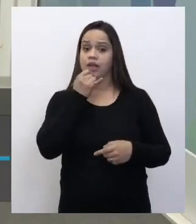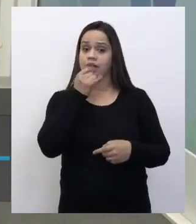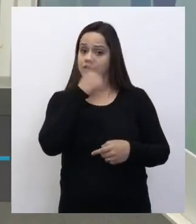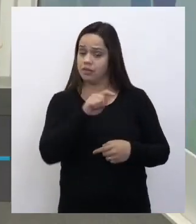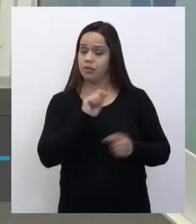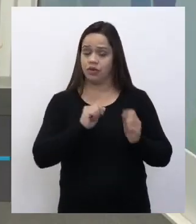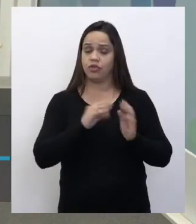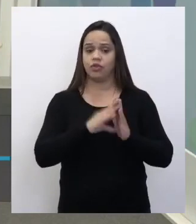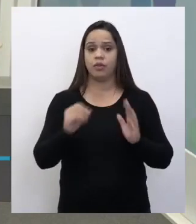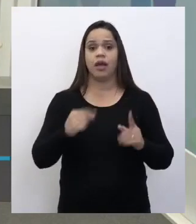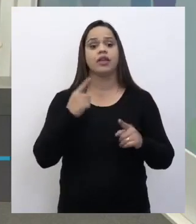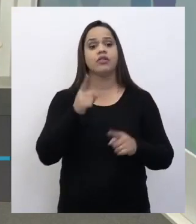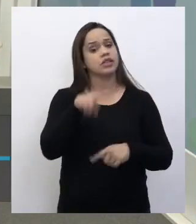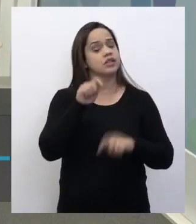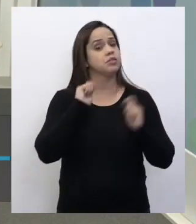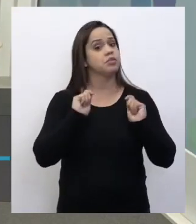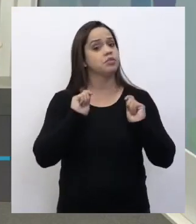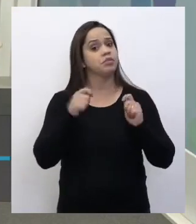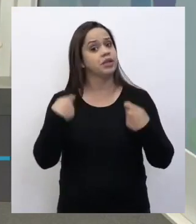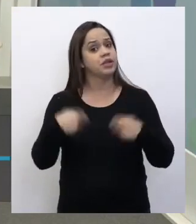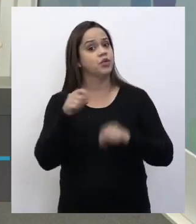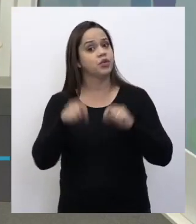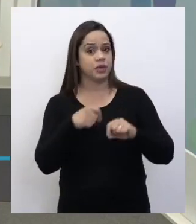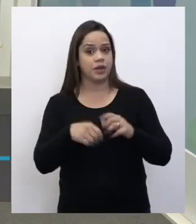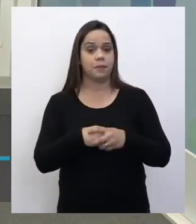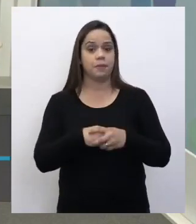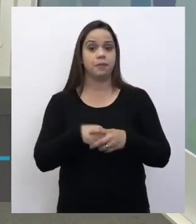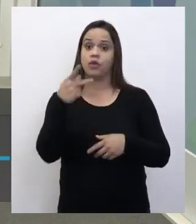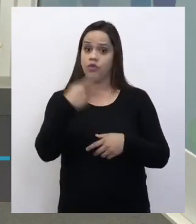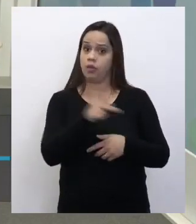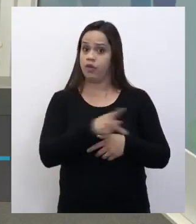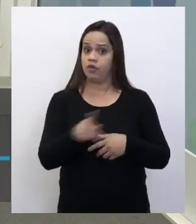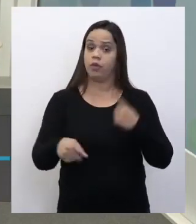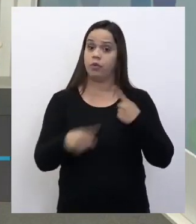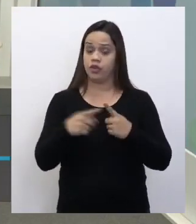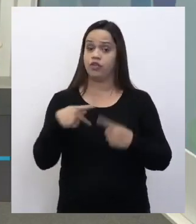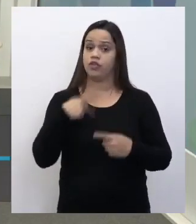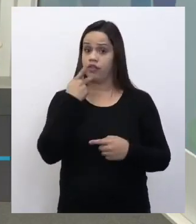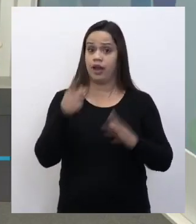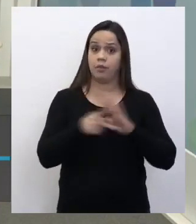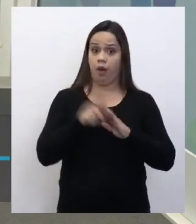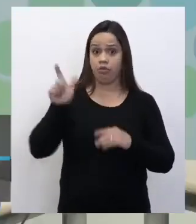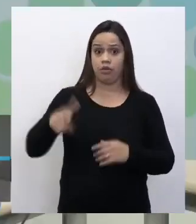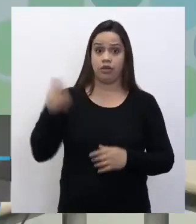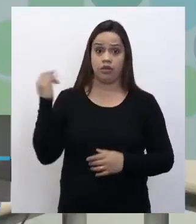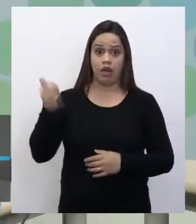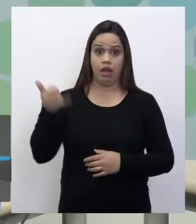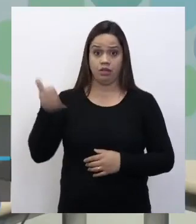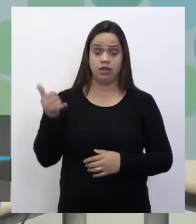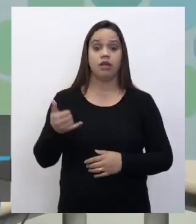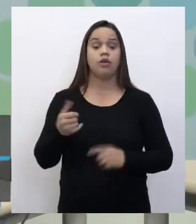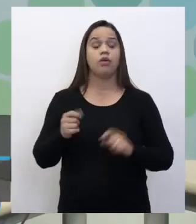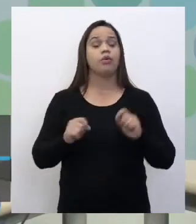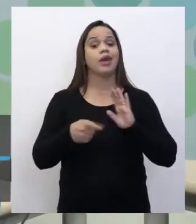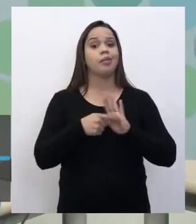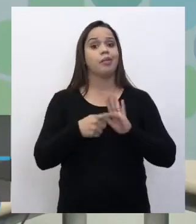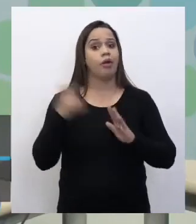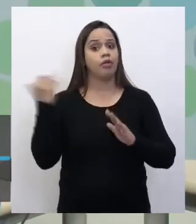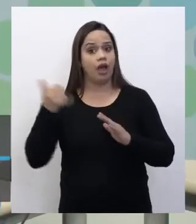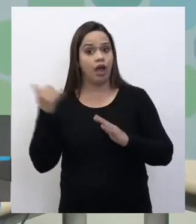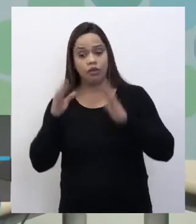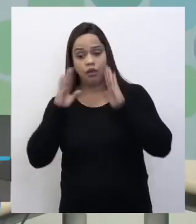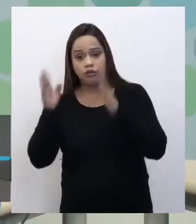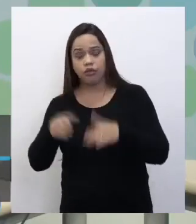Para os professores deles, né? Porque uhum. assim, quando a gente fala de narração, a gente trabalha muito narrador, foco narrativo,